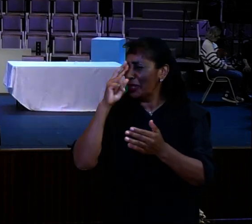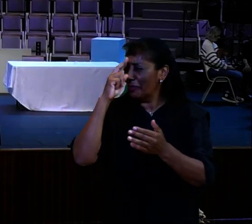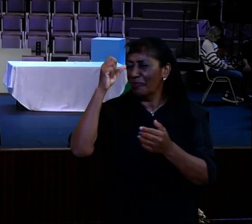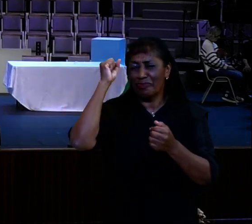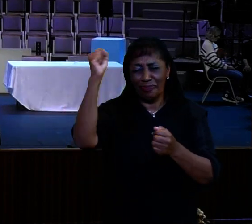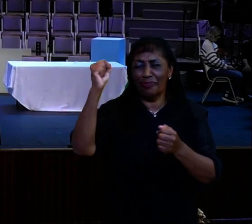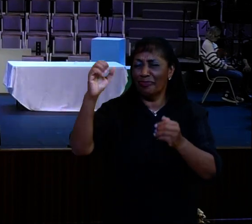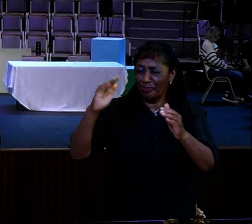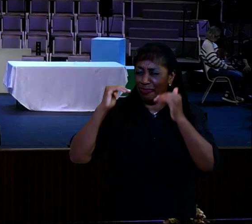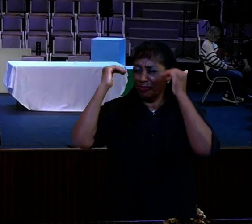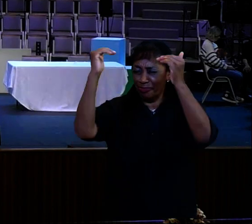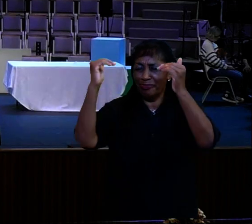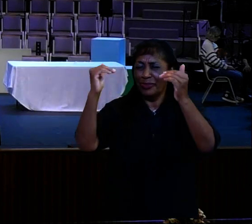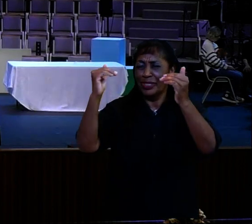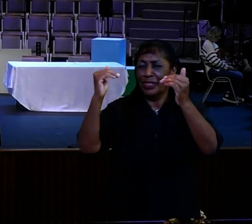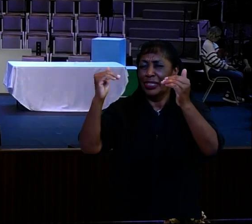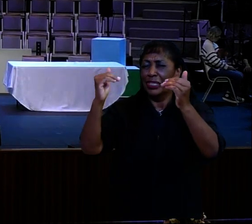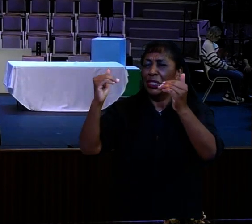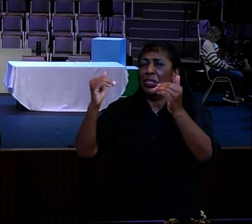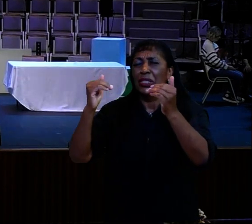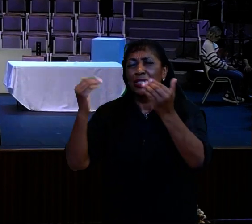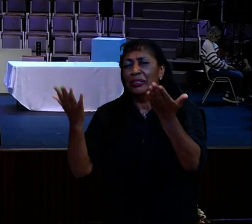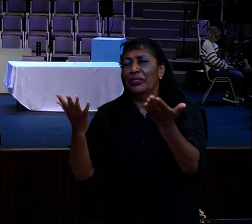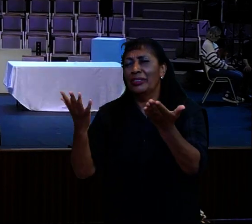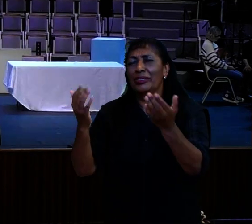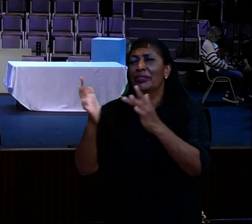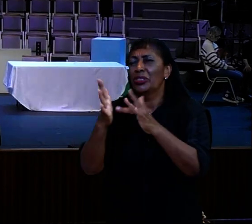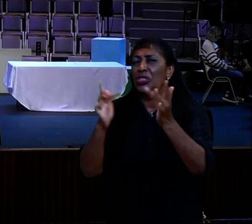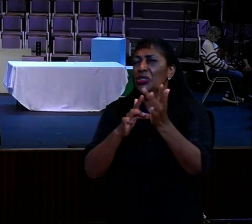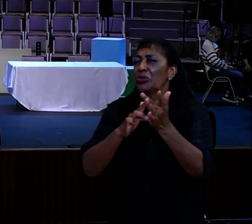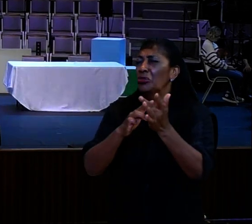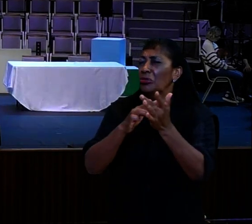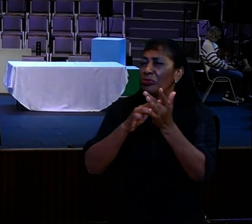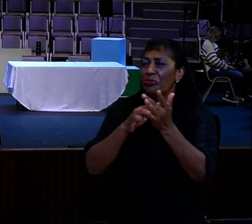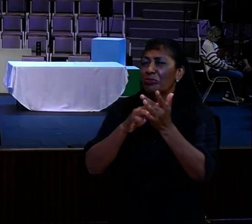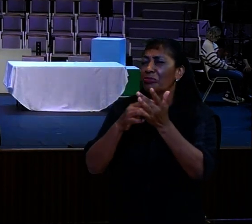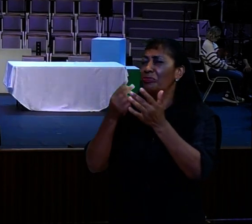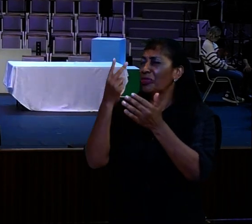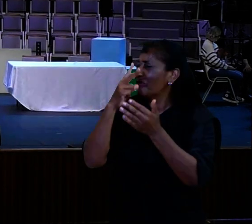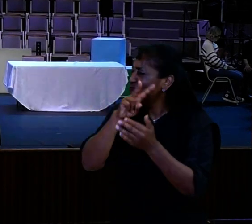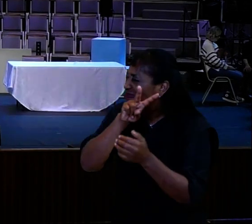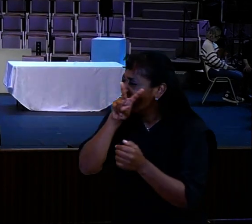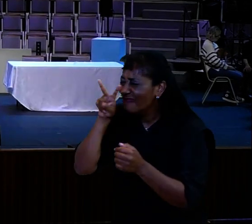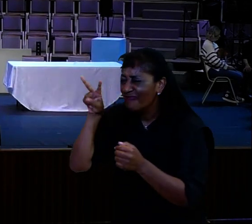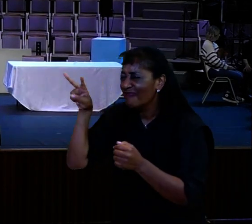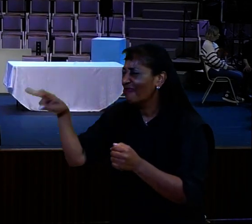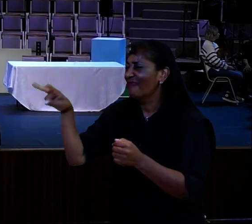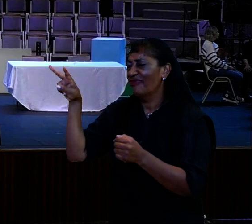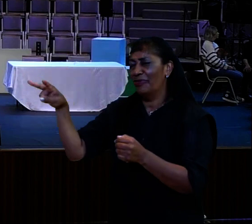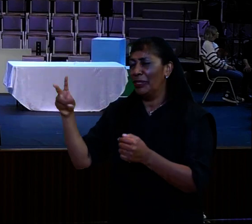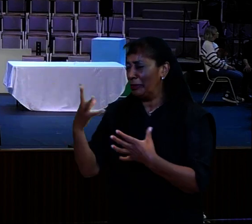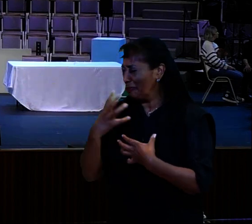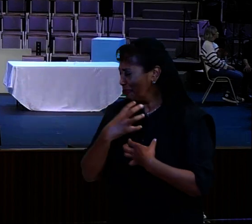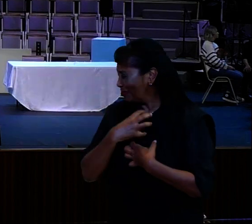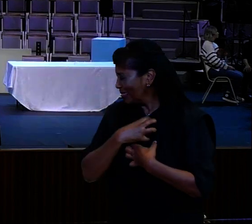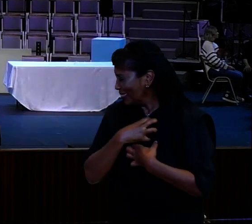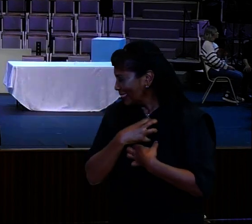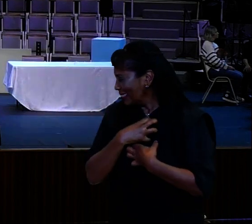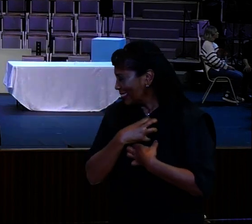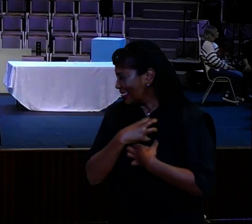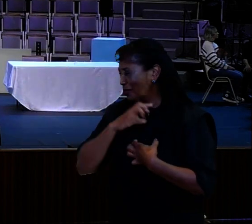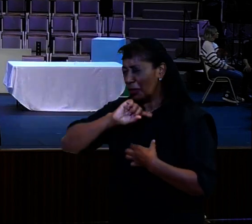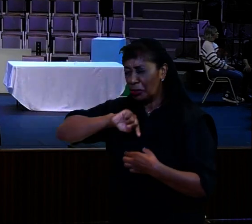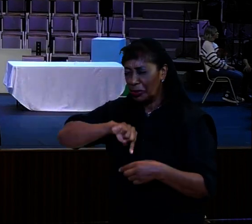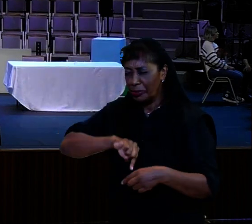possa ouvir essas expressões do coração, que através de palavras são ditas e